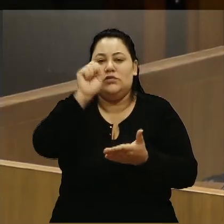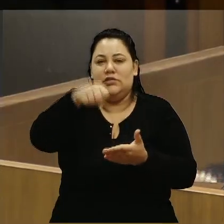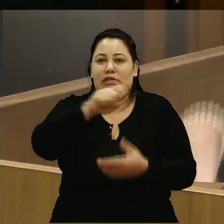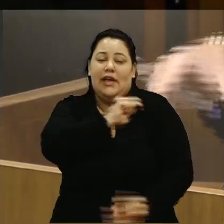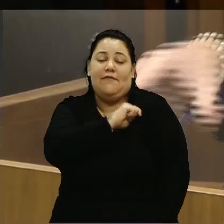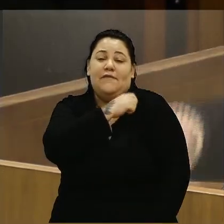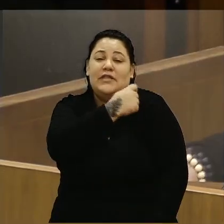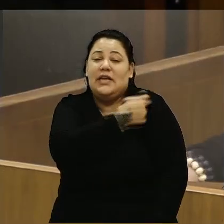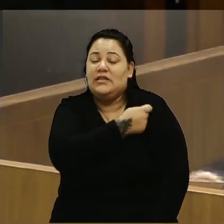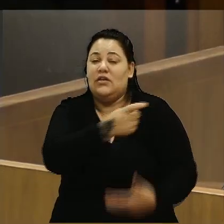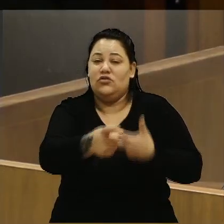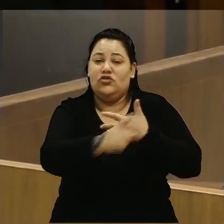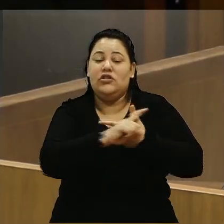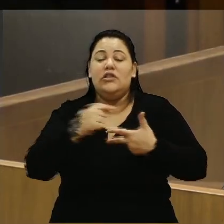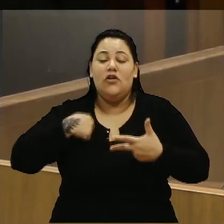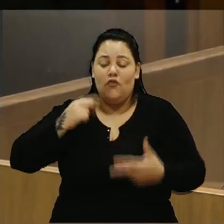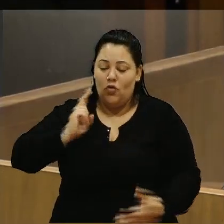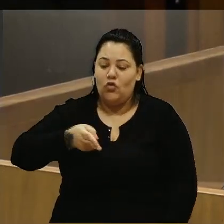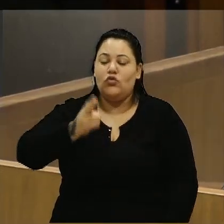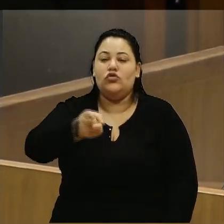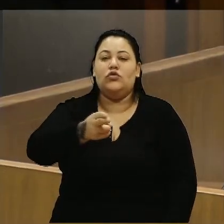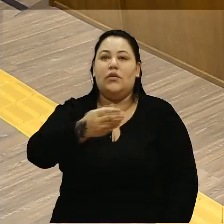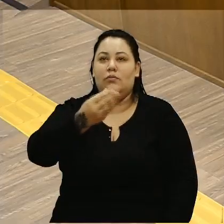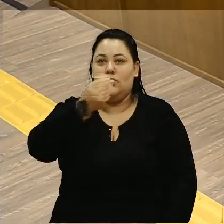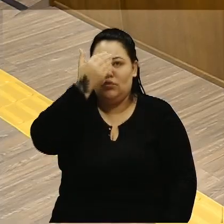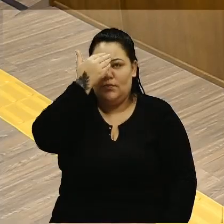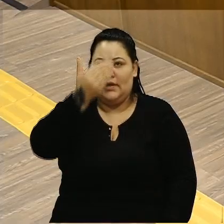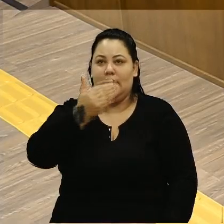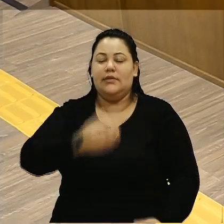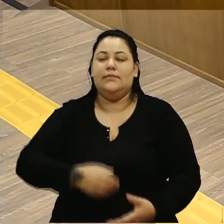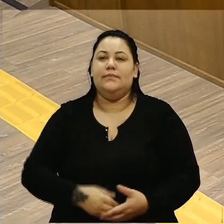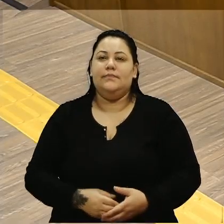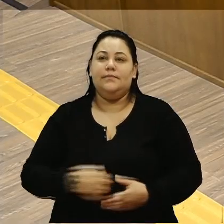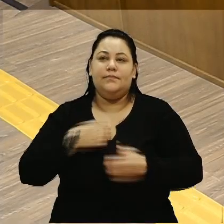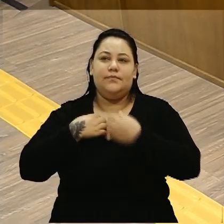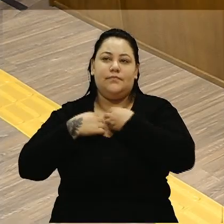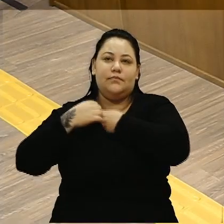fiscalizar o Executivo. Eu vou continuar fiscalizando. Muito obrigado. Obrigado, vereador.